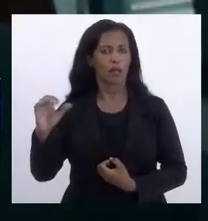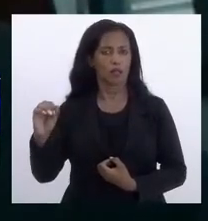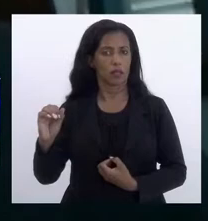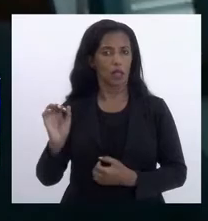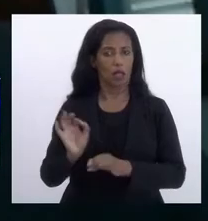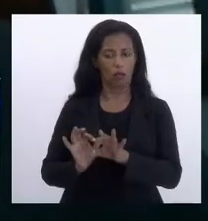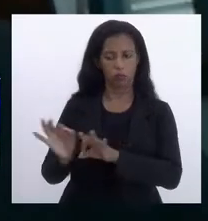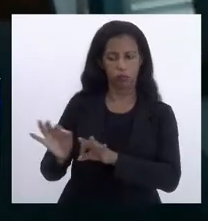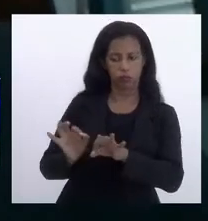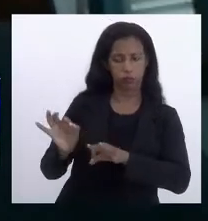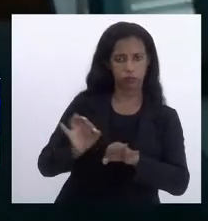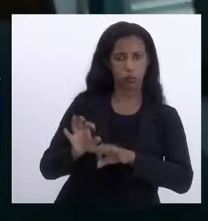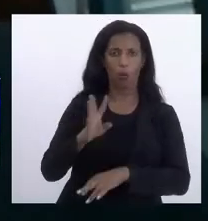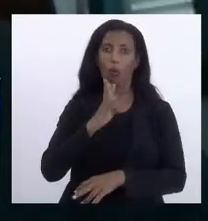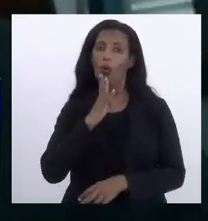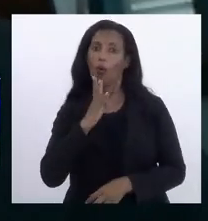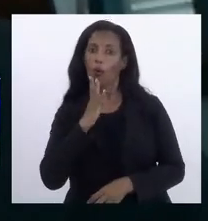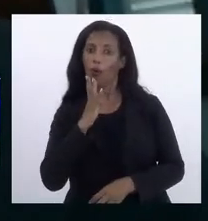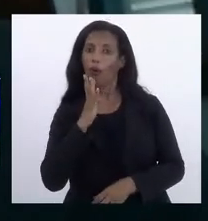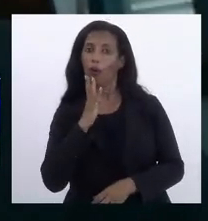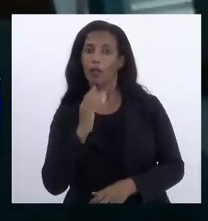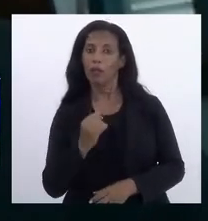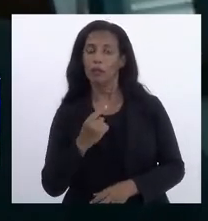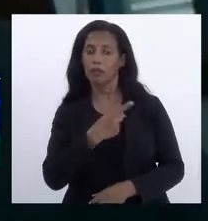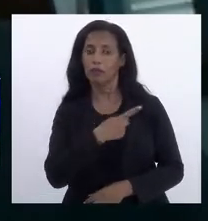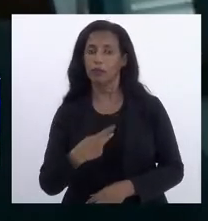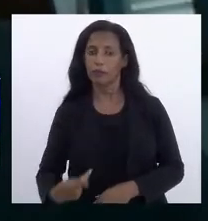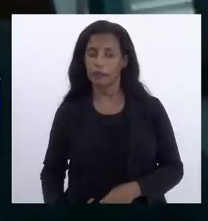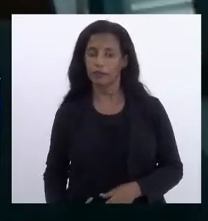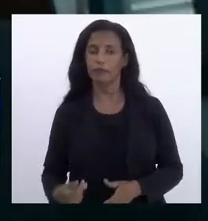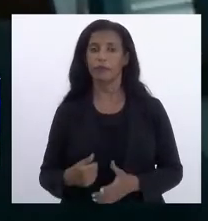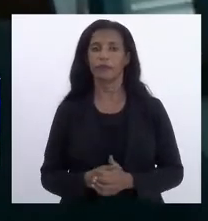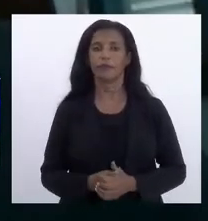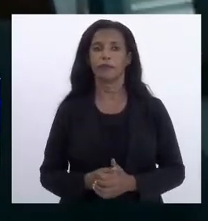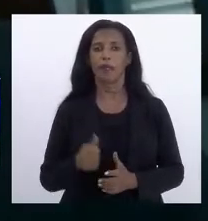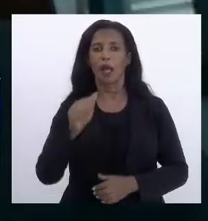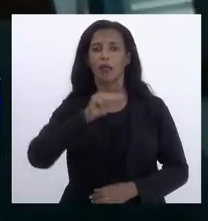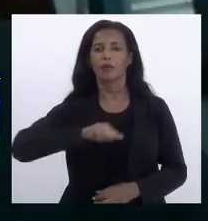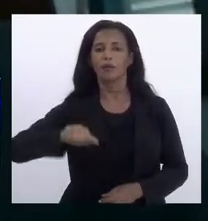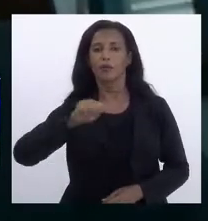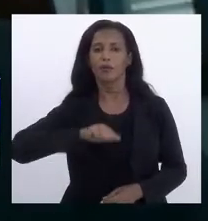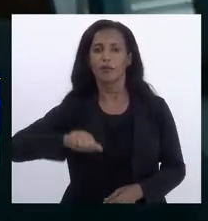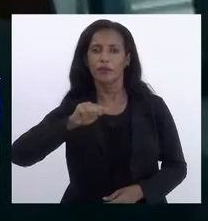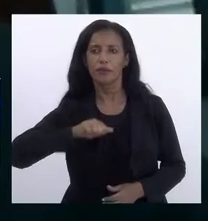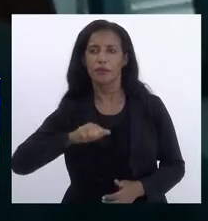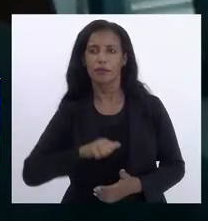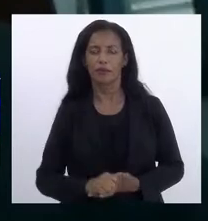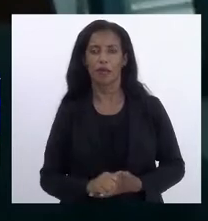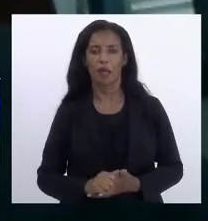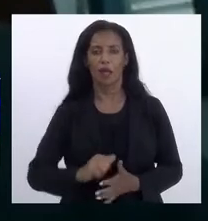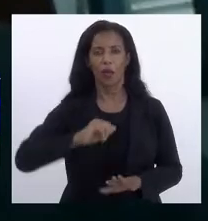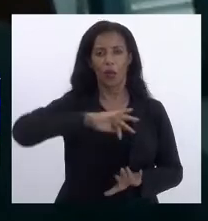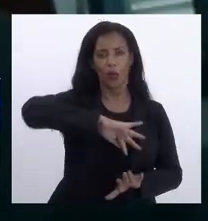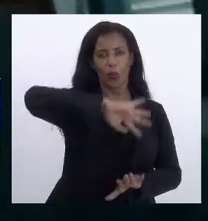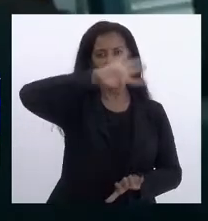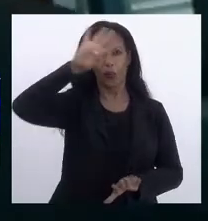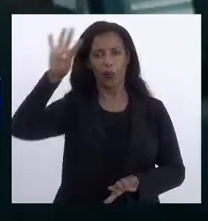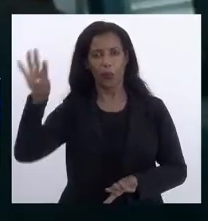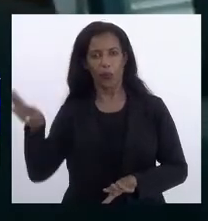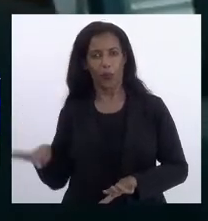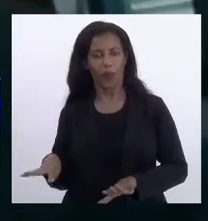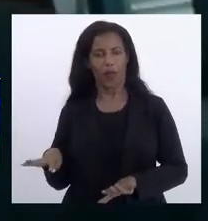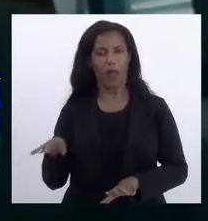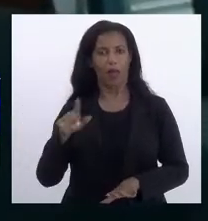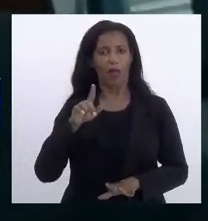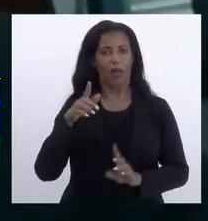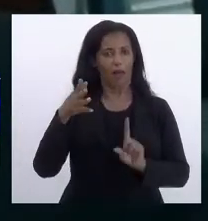estilista conhecido, foi presidente da Associação Arco-Íris de Militância